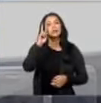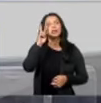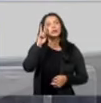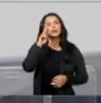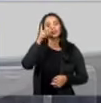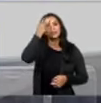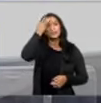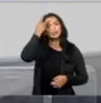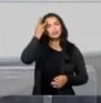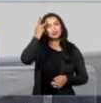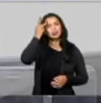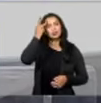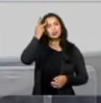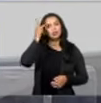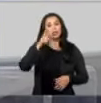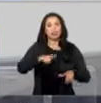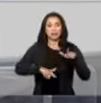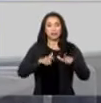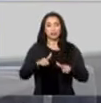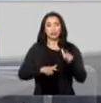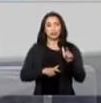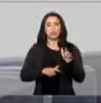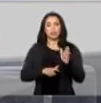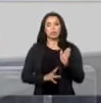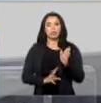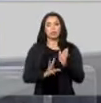crítica e depois foi trabalhar na gestão pública, que foi uma figura muito